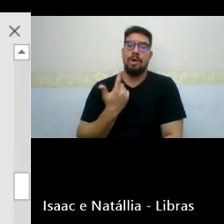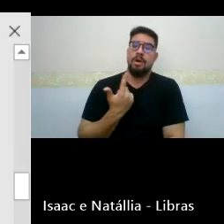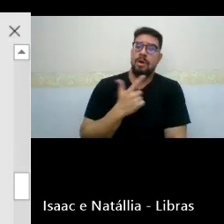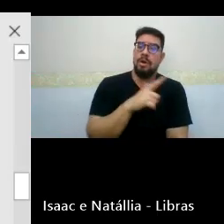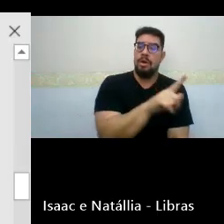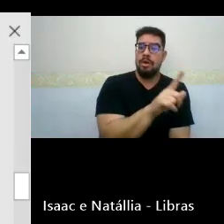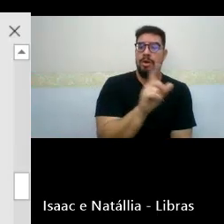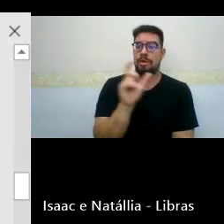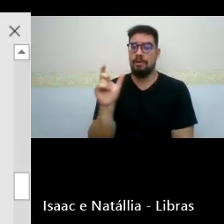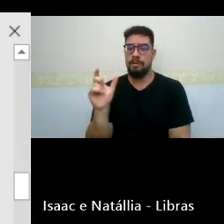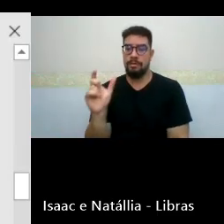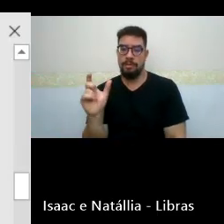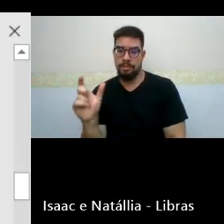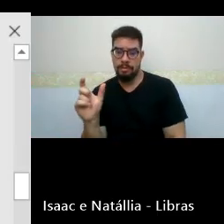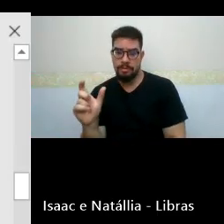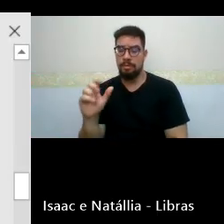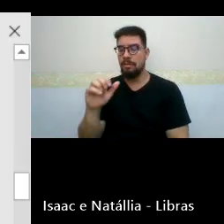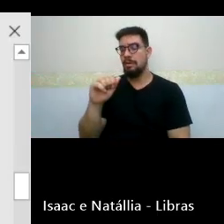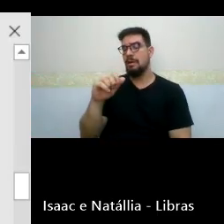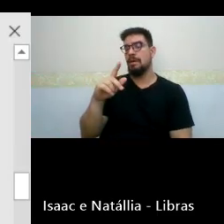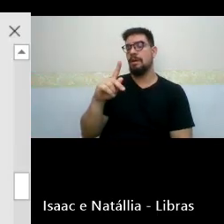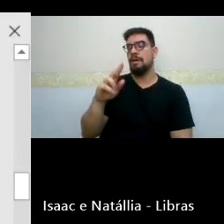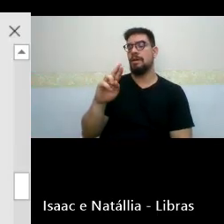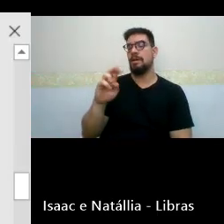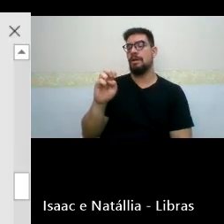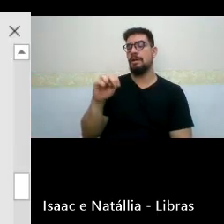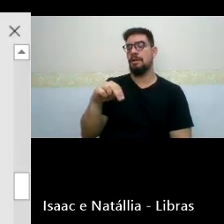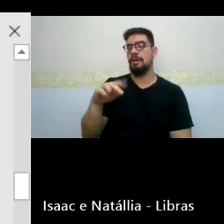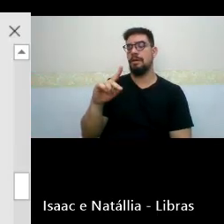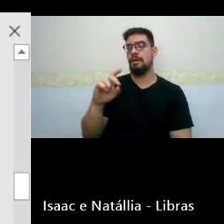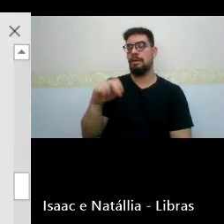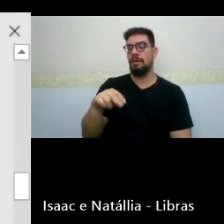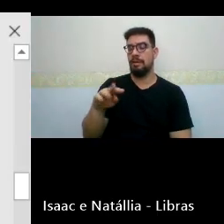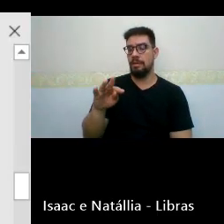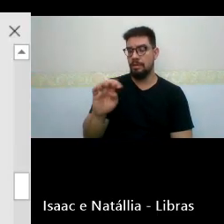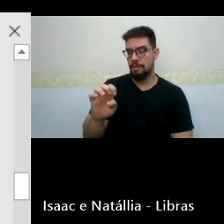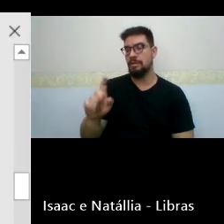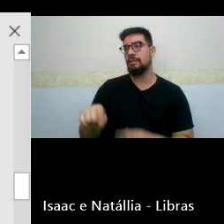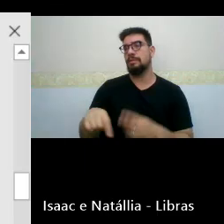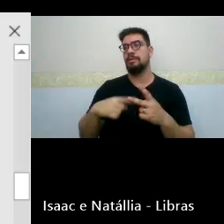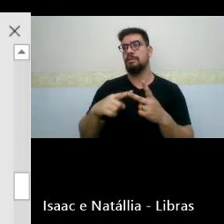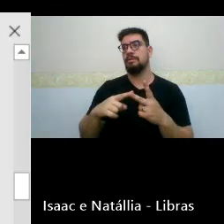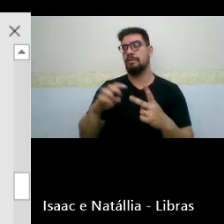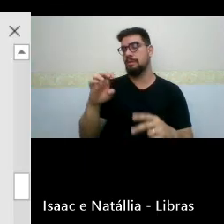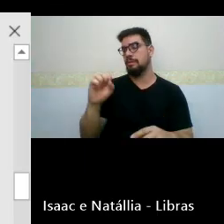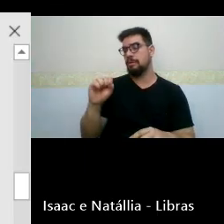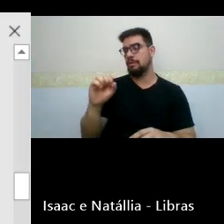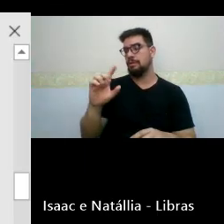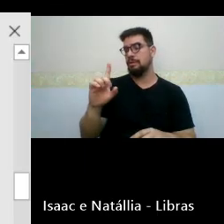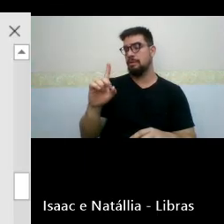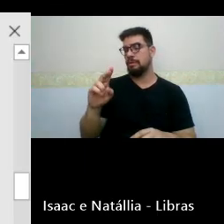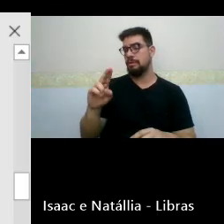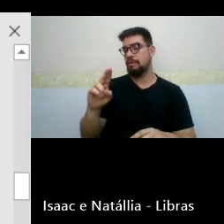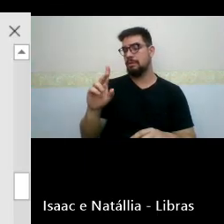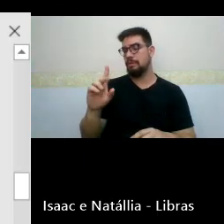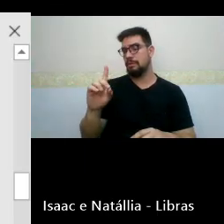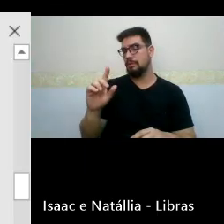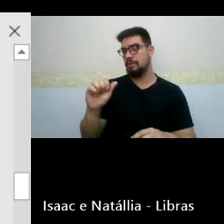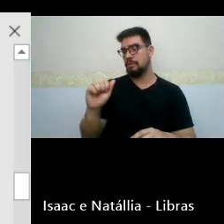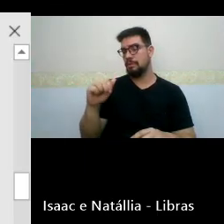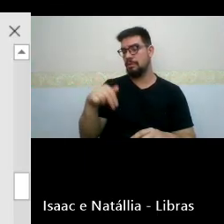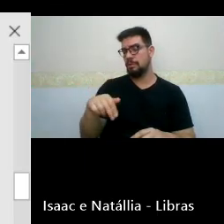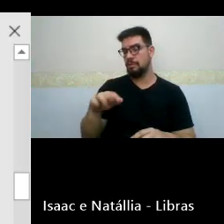terminologias. Aprendente, estudante, porque a palavra aluno, ela tem um significado que,